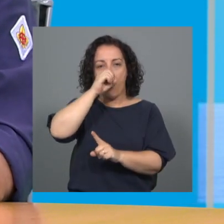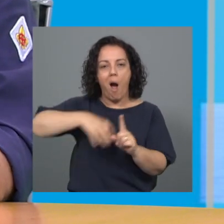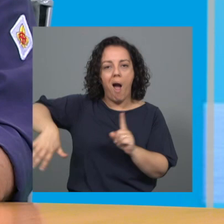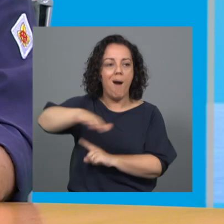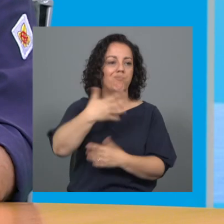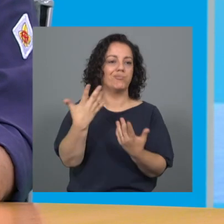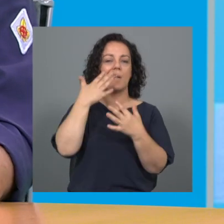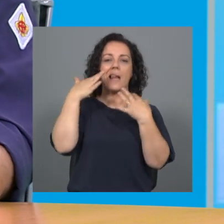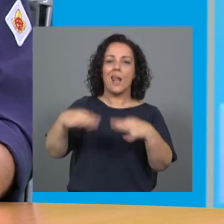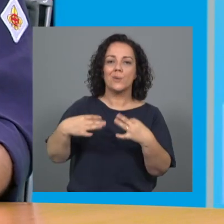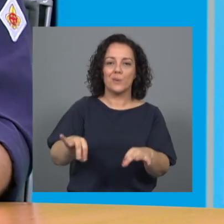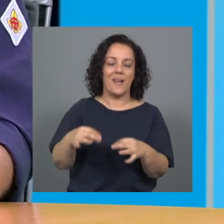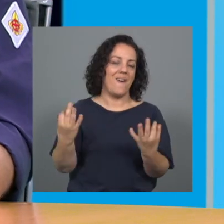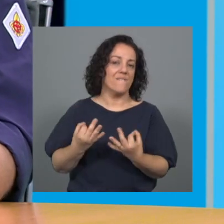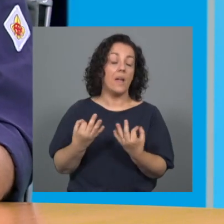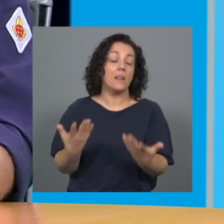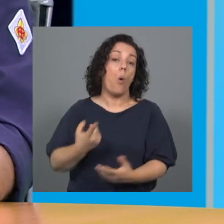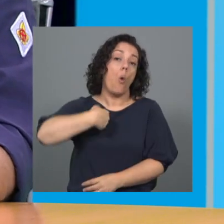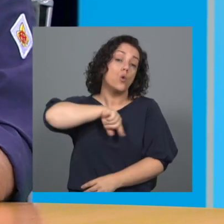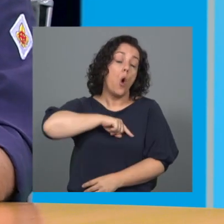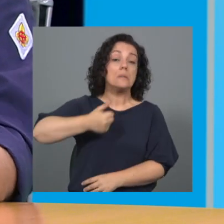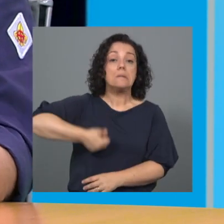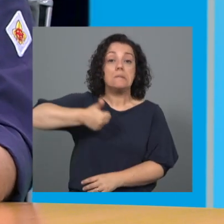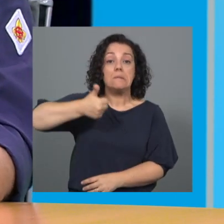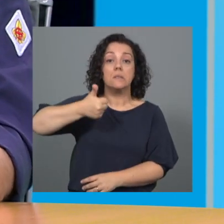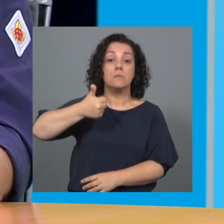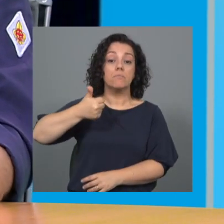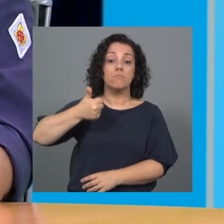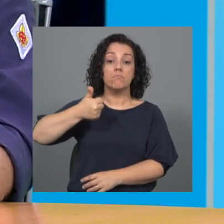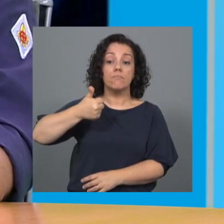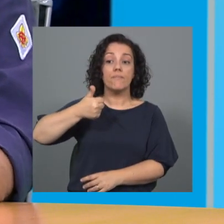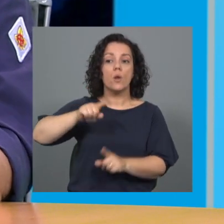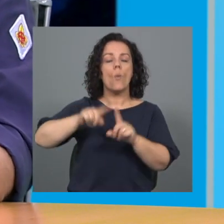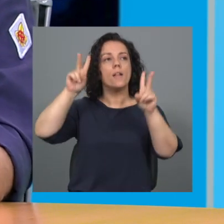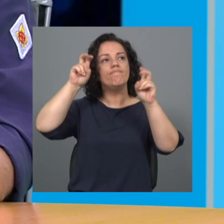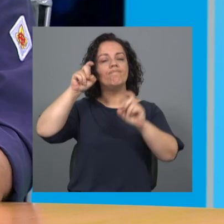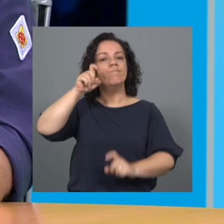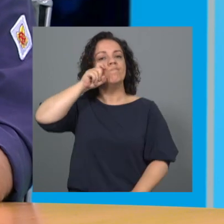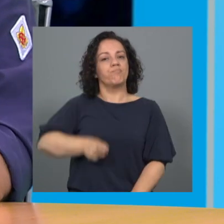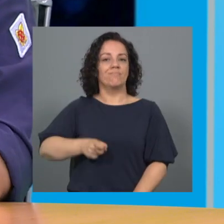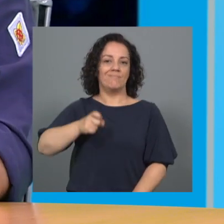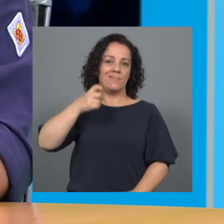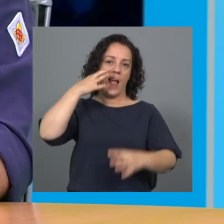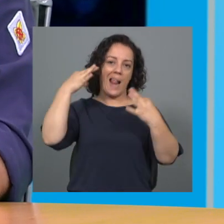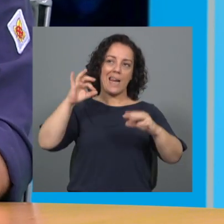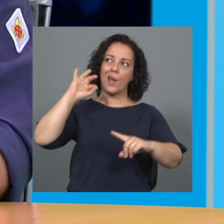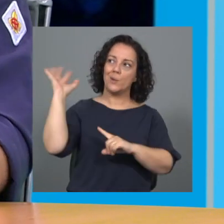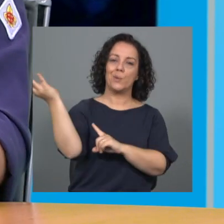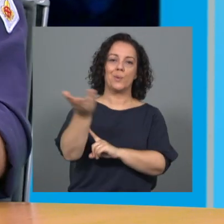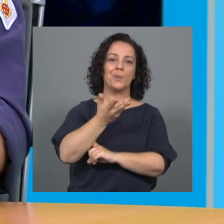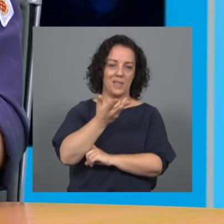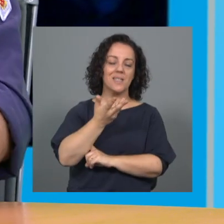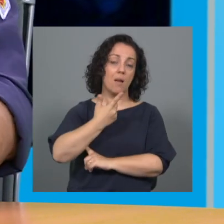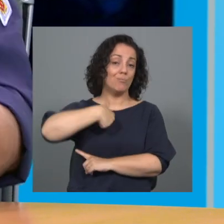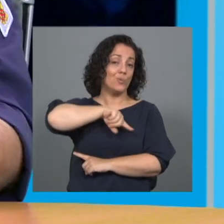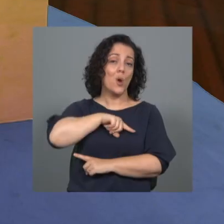nesse espaço. E por isso somos os principais interessados e os principais guardiões, digamos assim, da natureza e do meio ambiente e temos esse